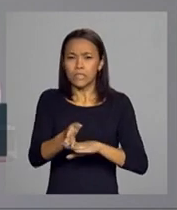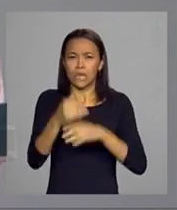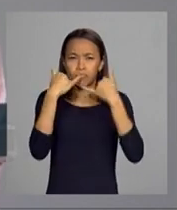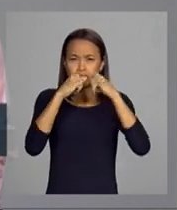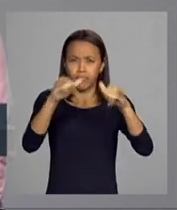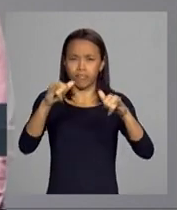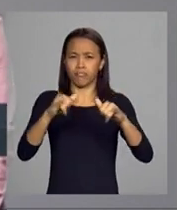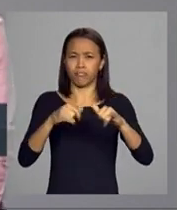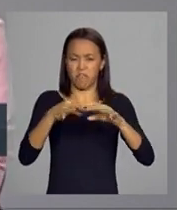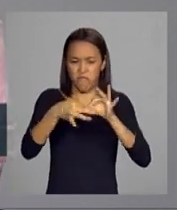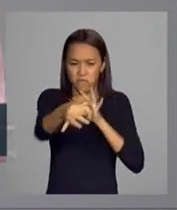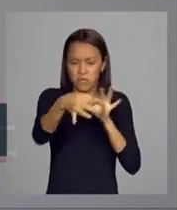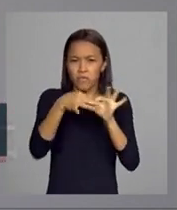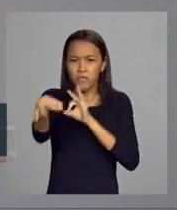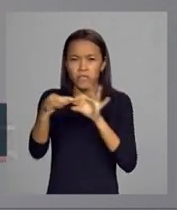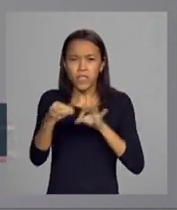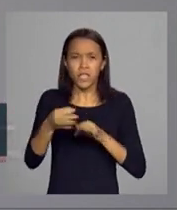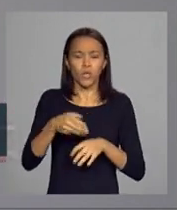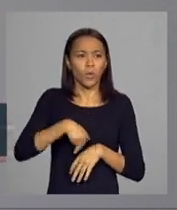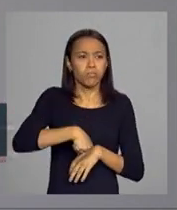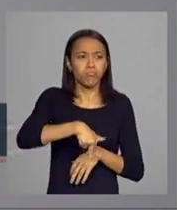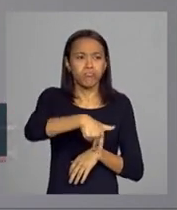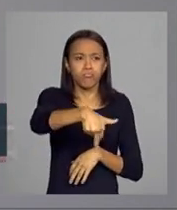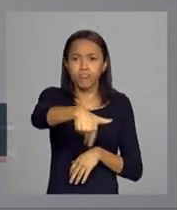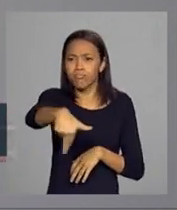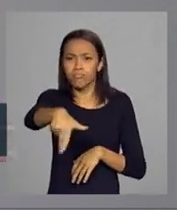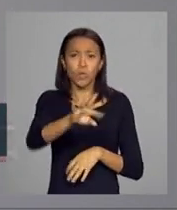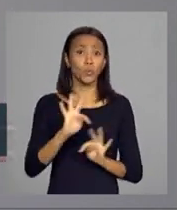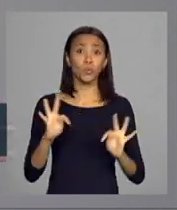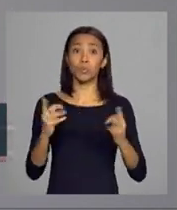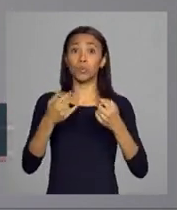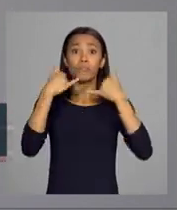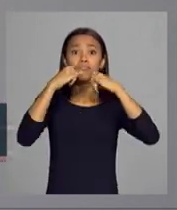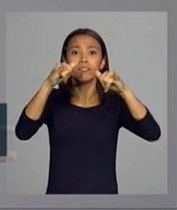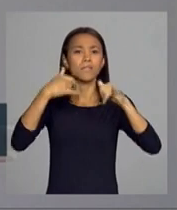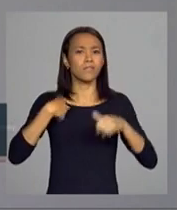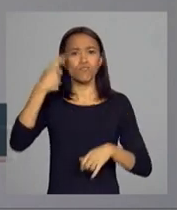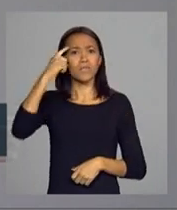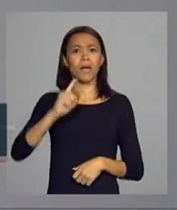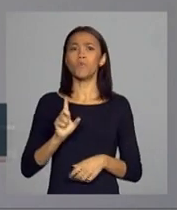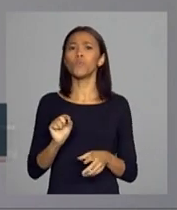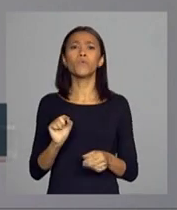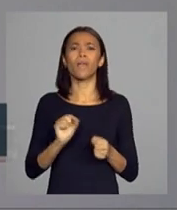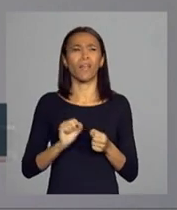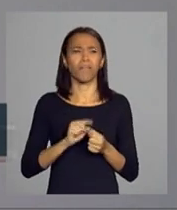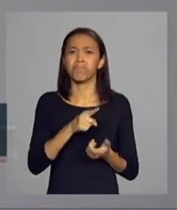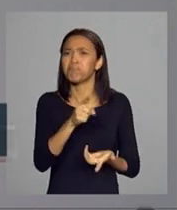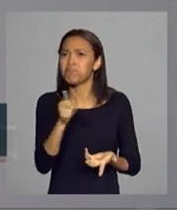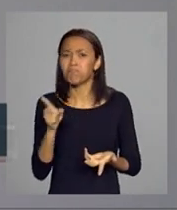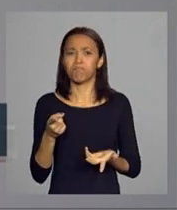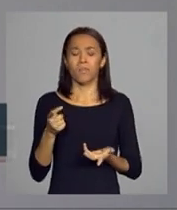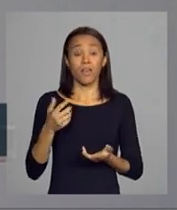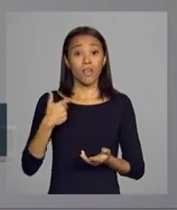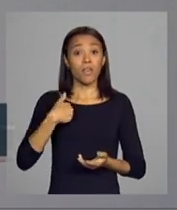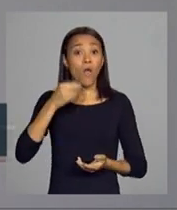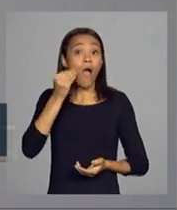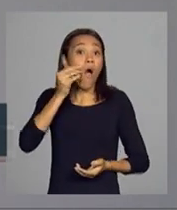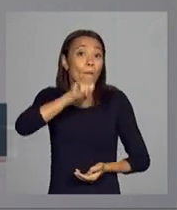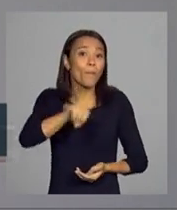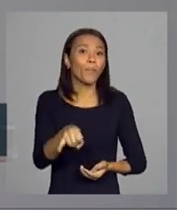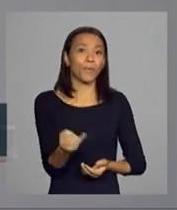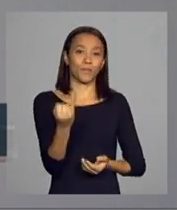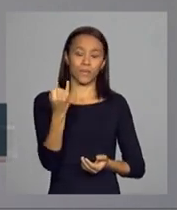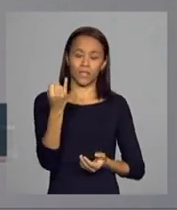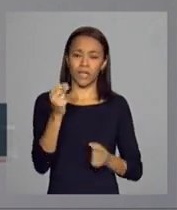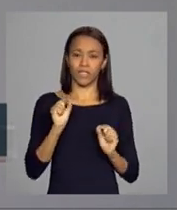toda aquela fiação, toda aquela produção de energia, sem saber o que, que era aquilo. E eu tive a grande oportunidade